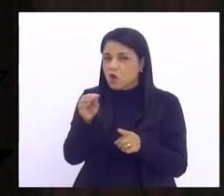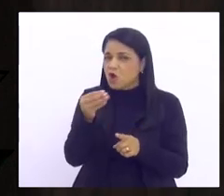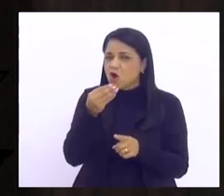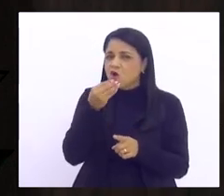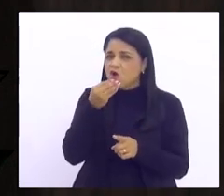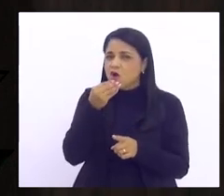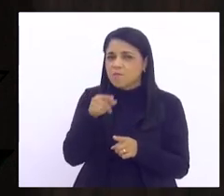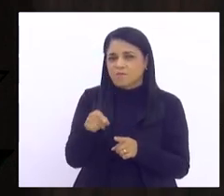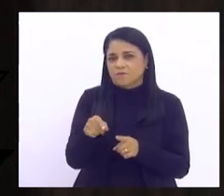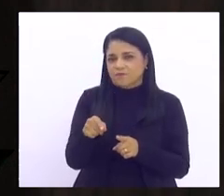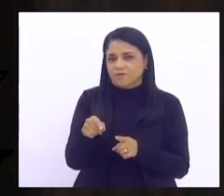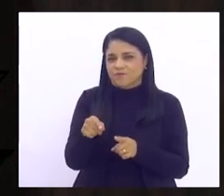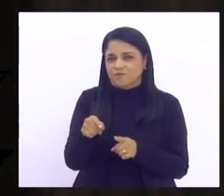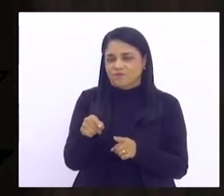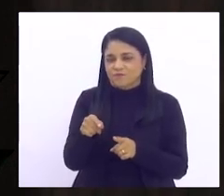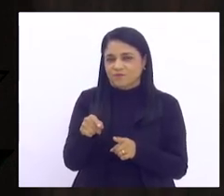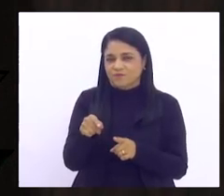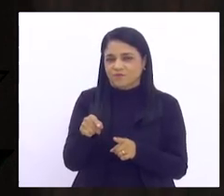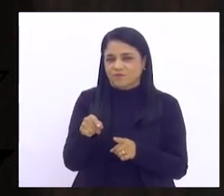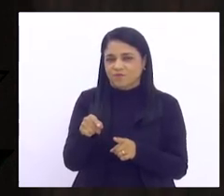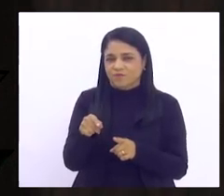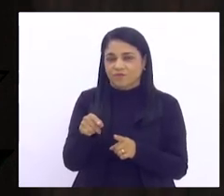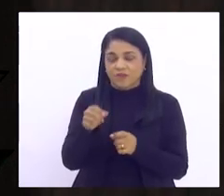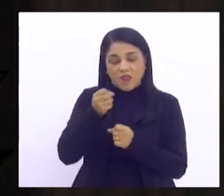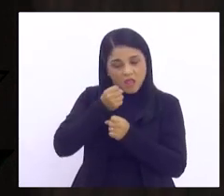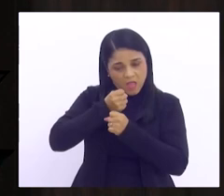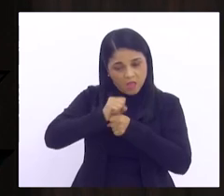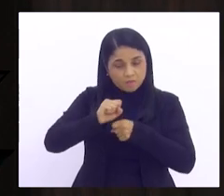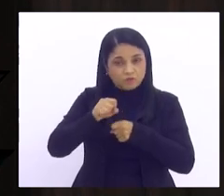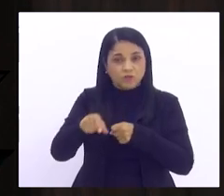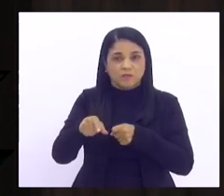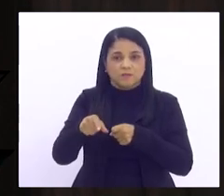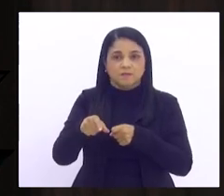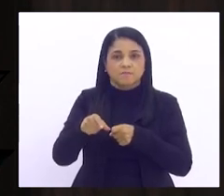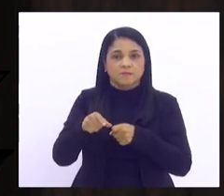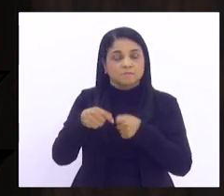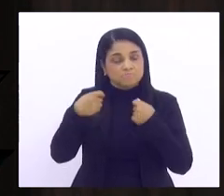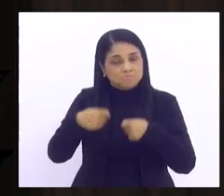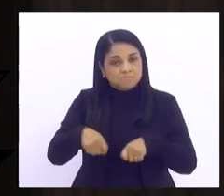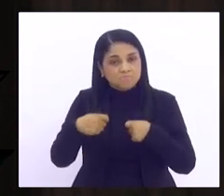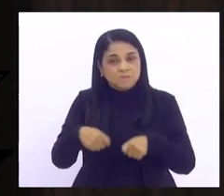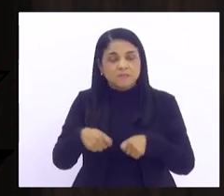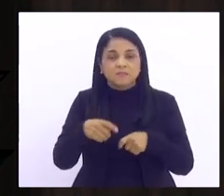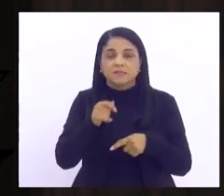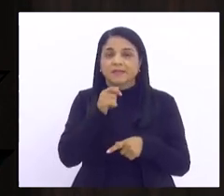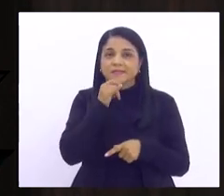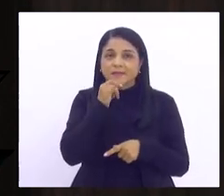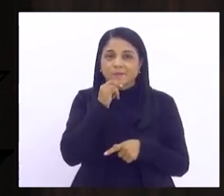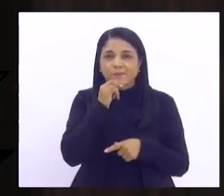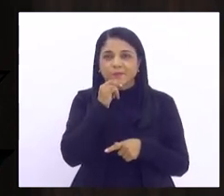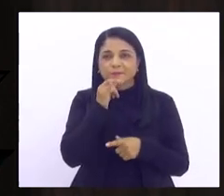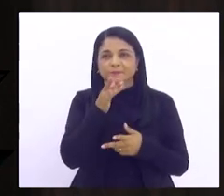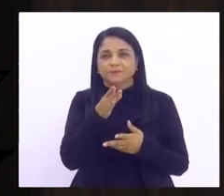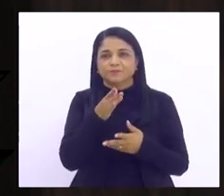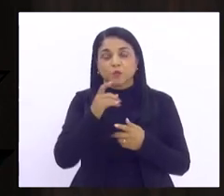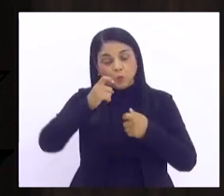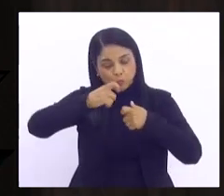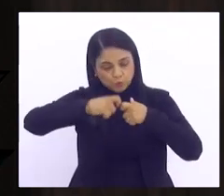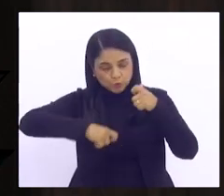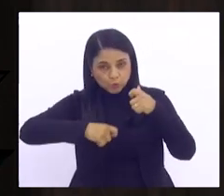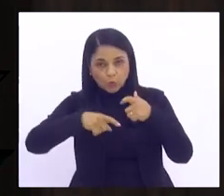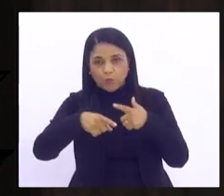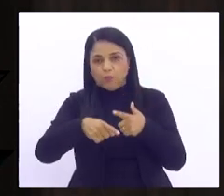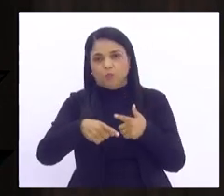ser totalmente, não só repudiada, mas precisa ser enfrentada. Por exemplo, a questão do estupro.